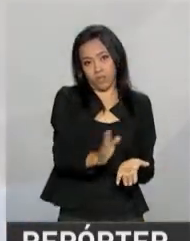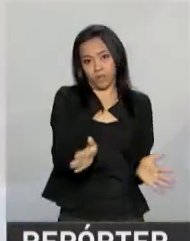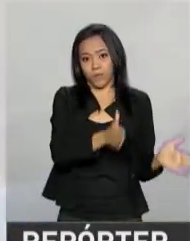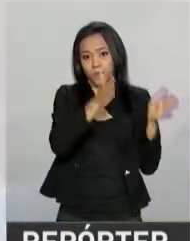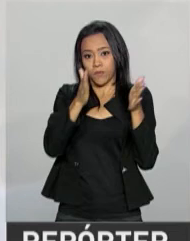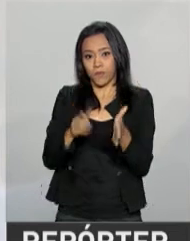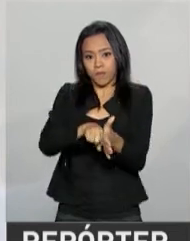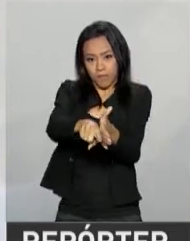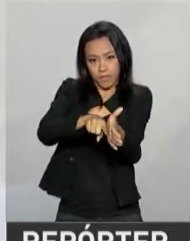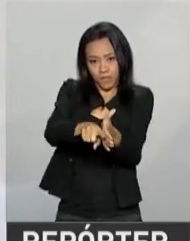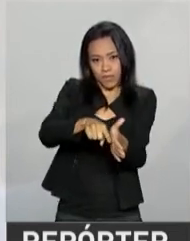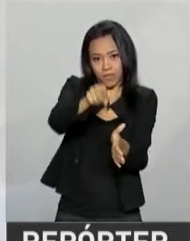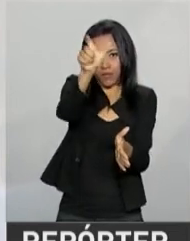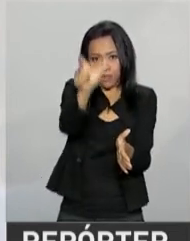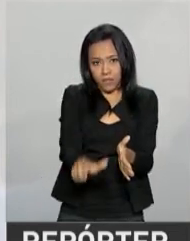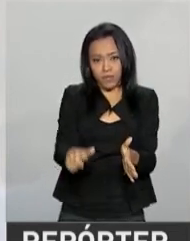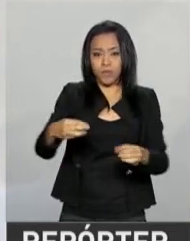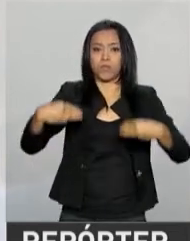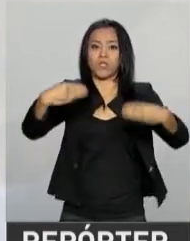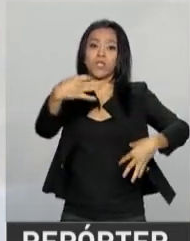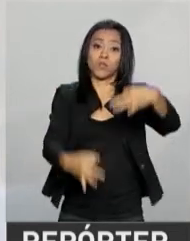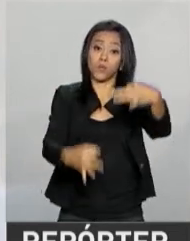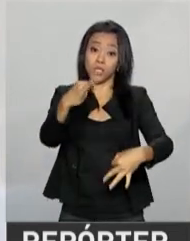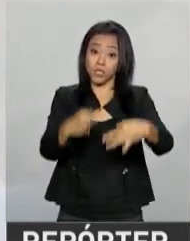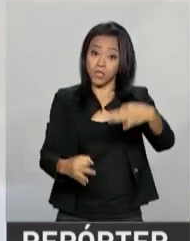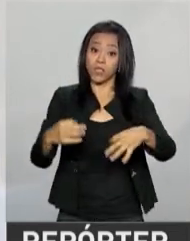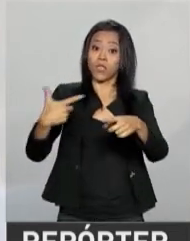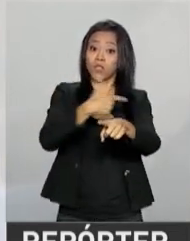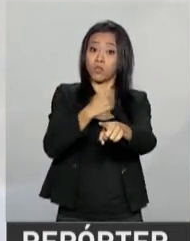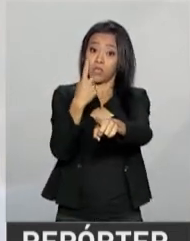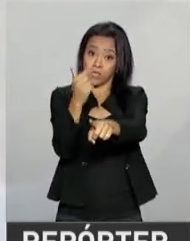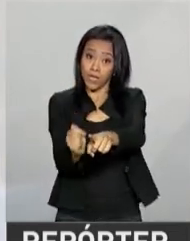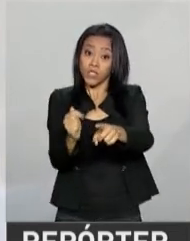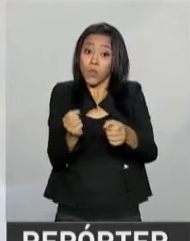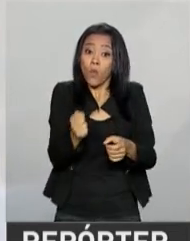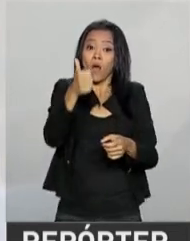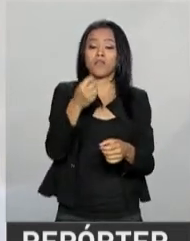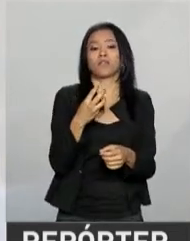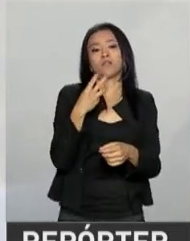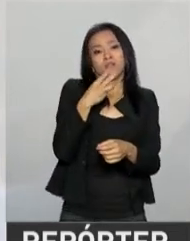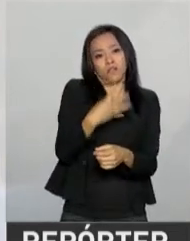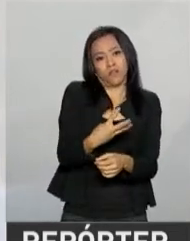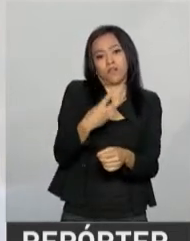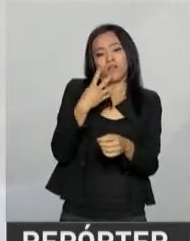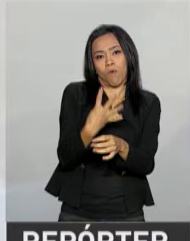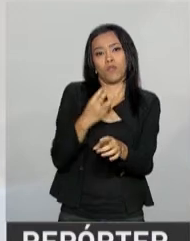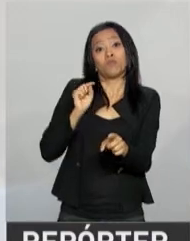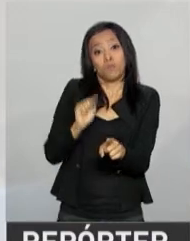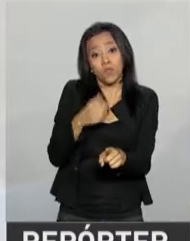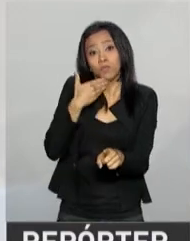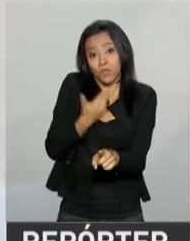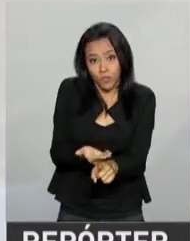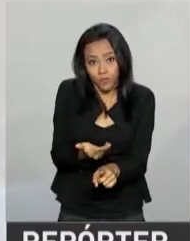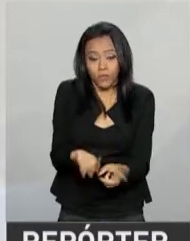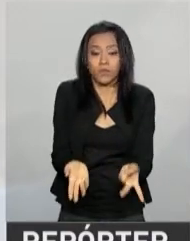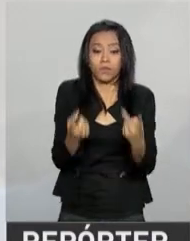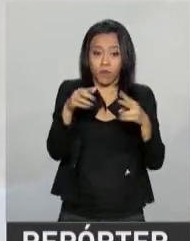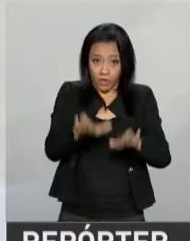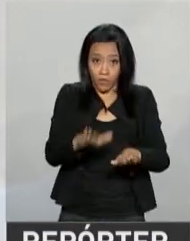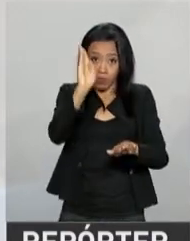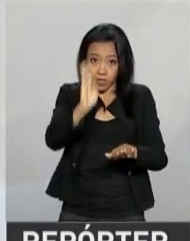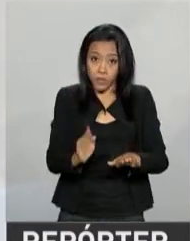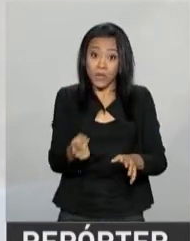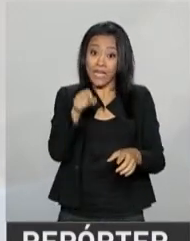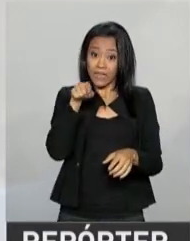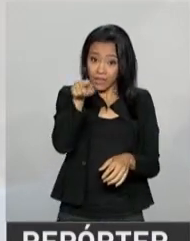ministério da justiça só em 2017 foram quase 34 mil pedidos de refúgio no brasil destes quase